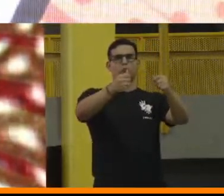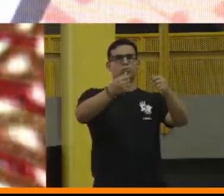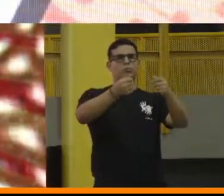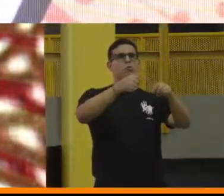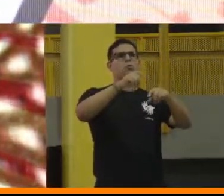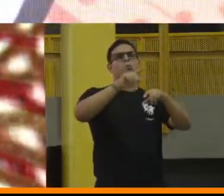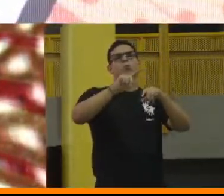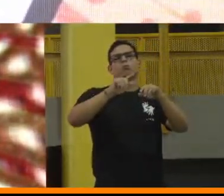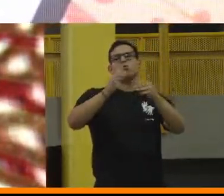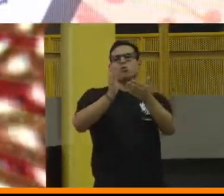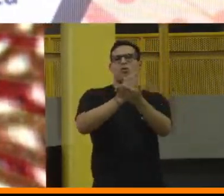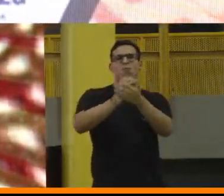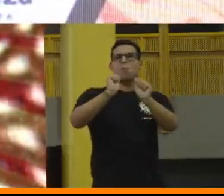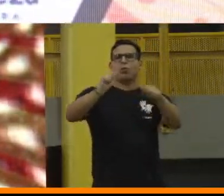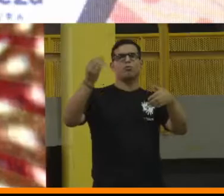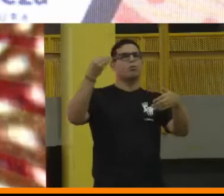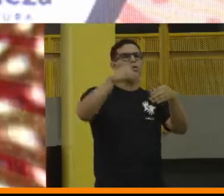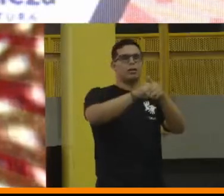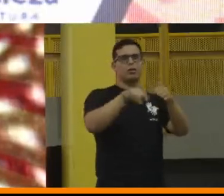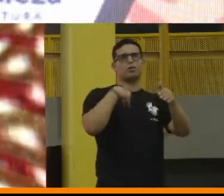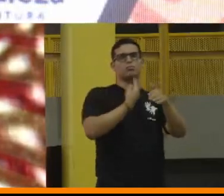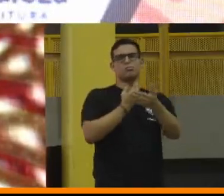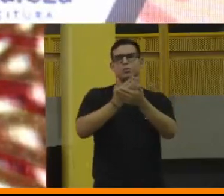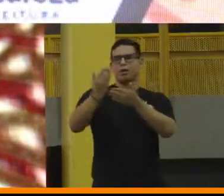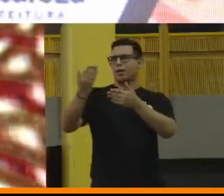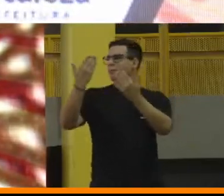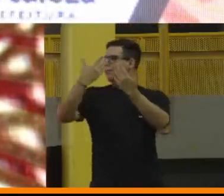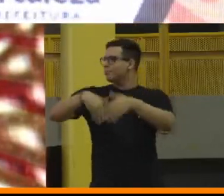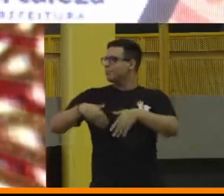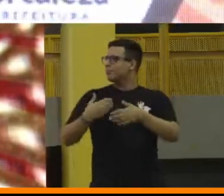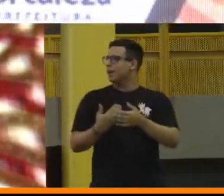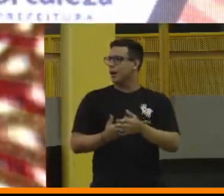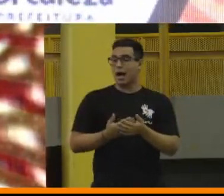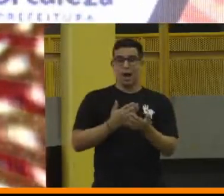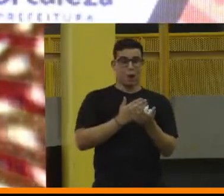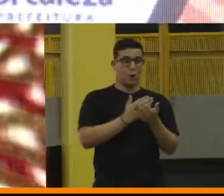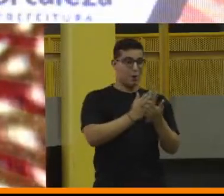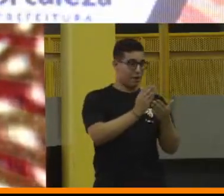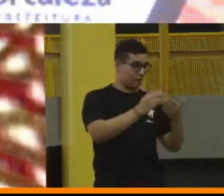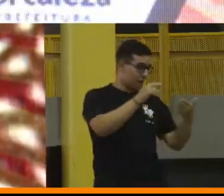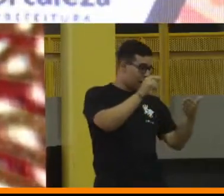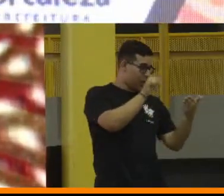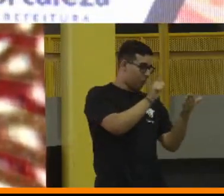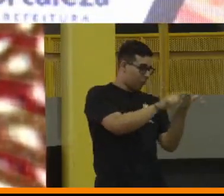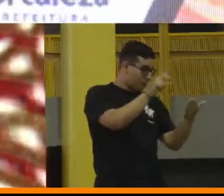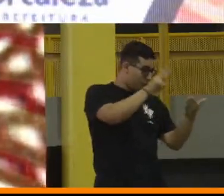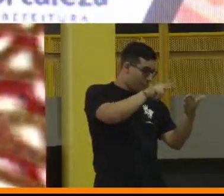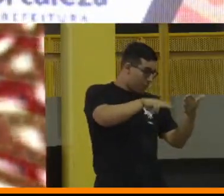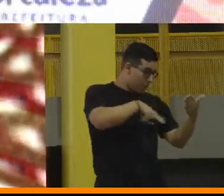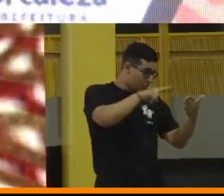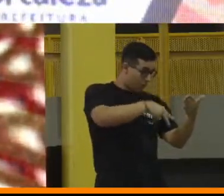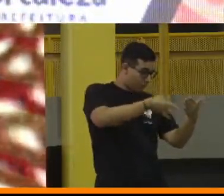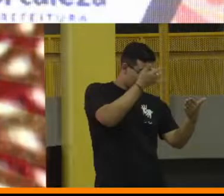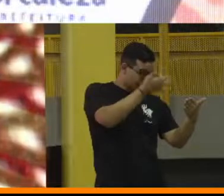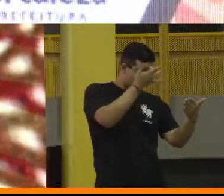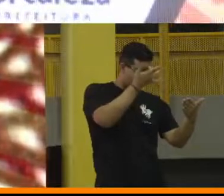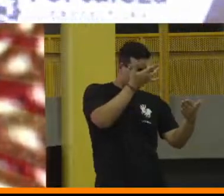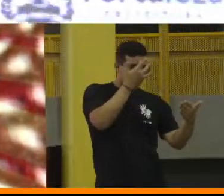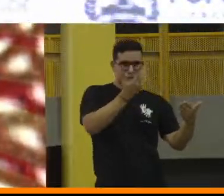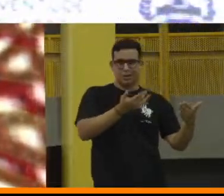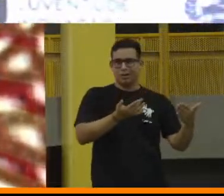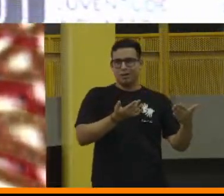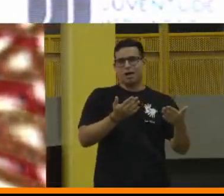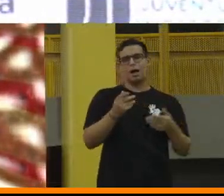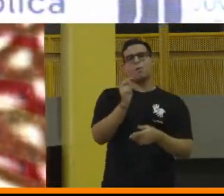prova. Você, peraí professor, só mais essa. Essa vai dizer mais. Aí você fica lá, esperando. E o professor começa a entregar